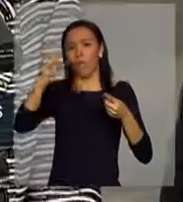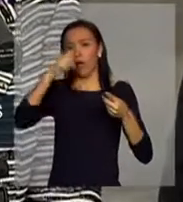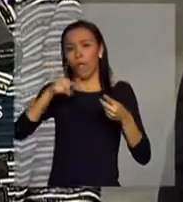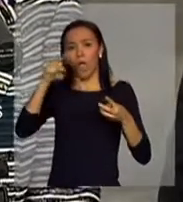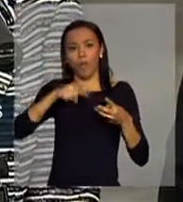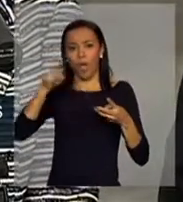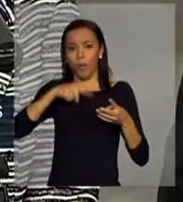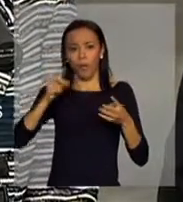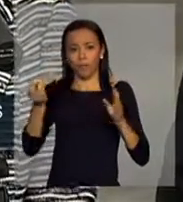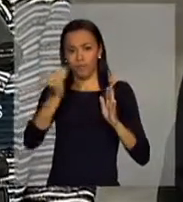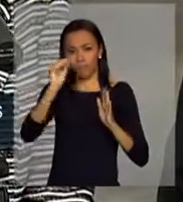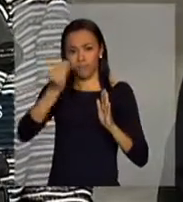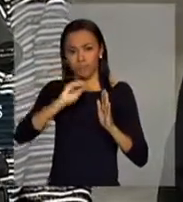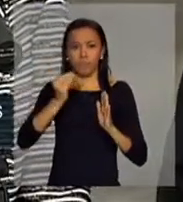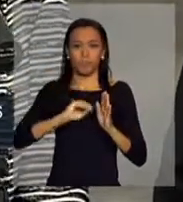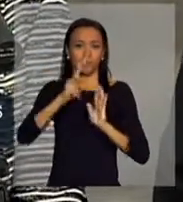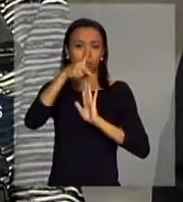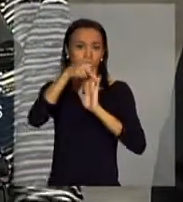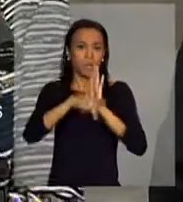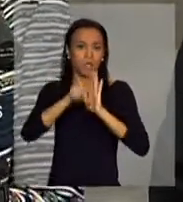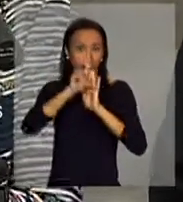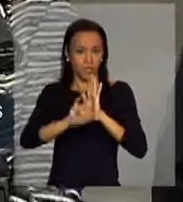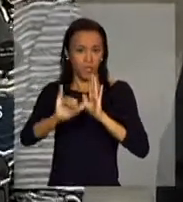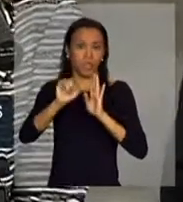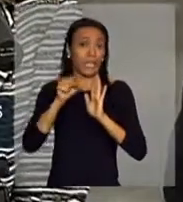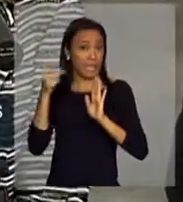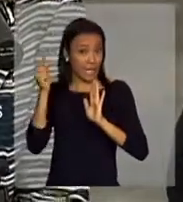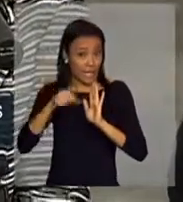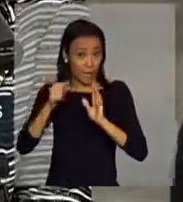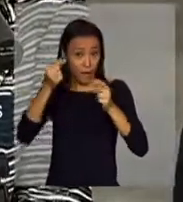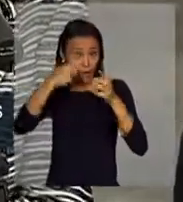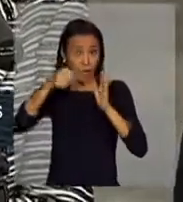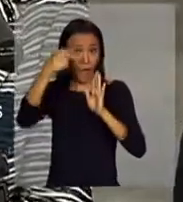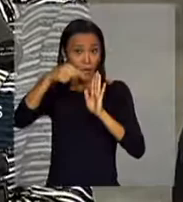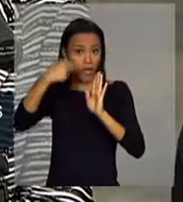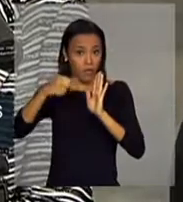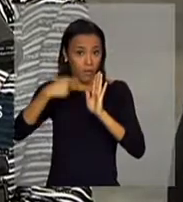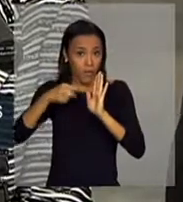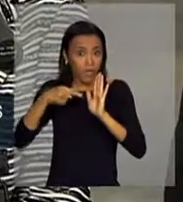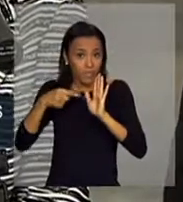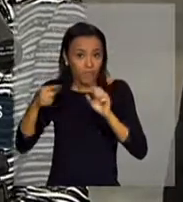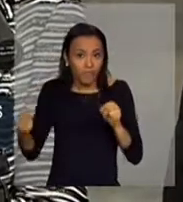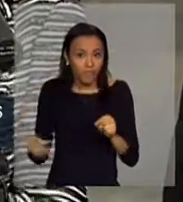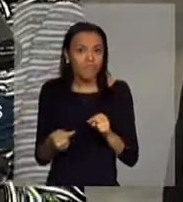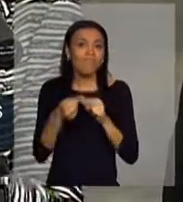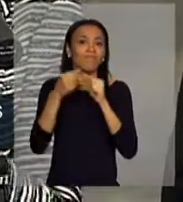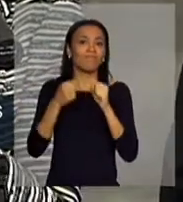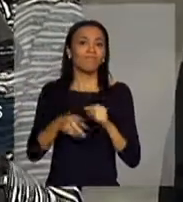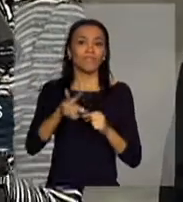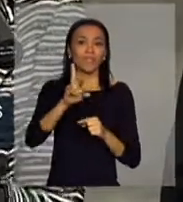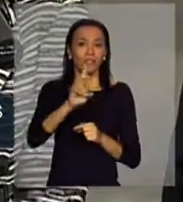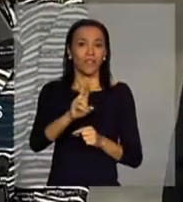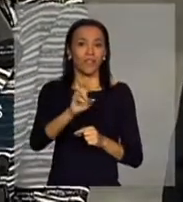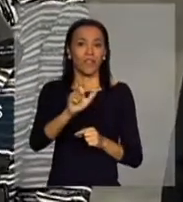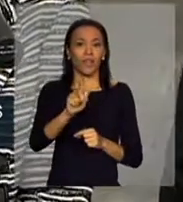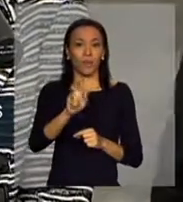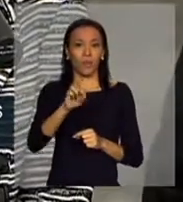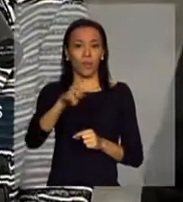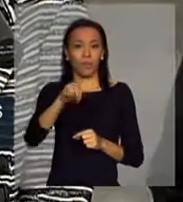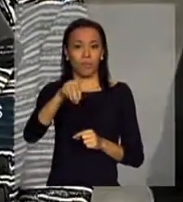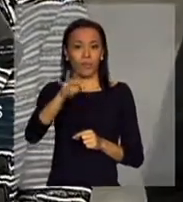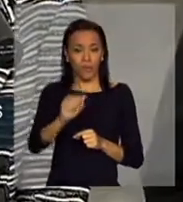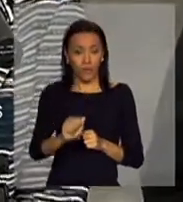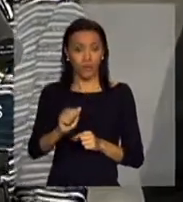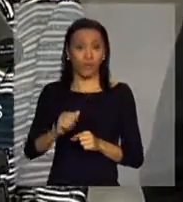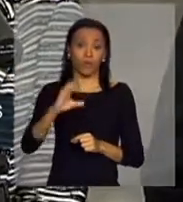estabelecemos nesse projeto de lei, que são pontos que regulamentam a emenda constitucional, remetendo a maioria das questões